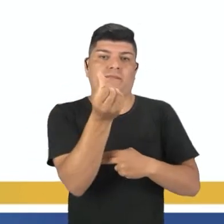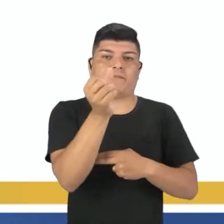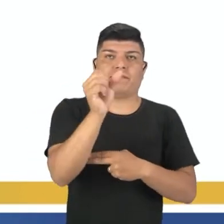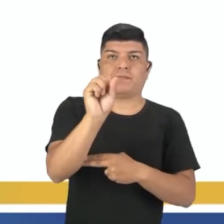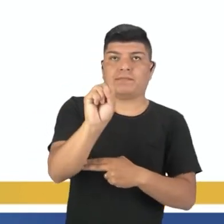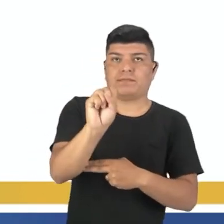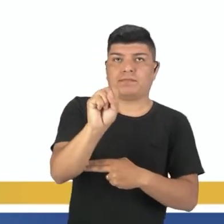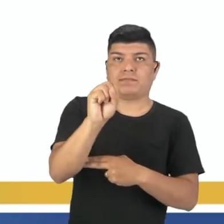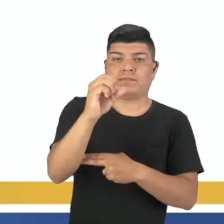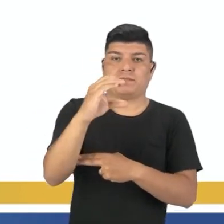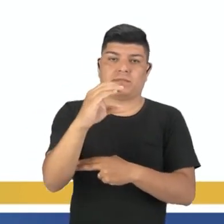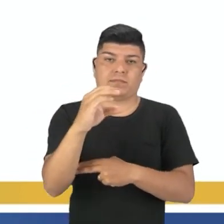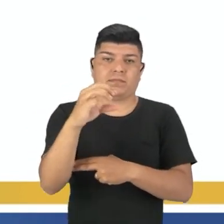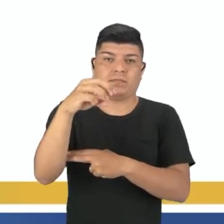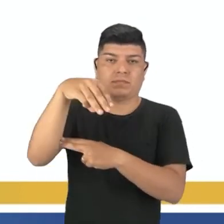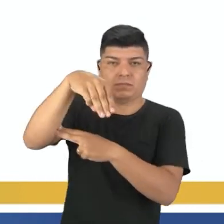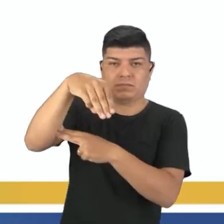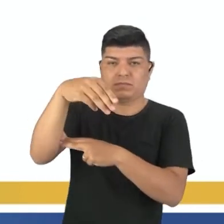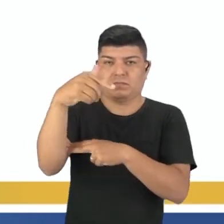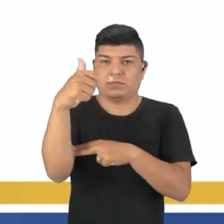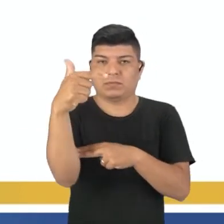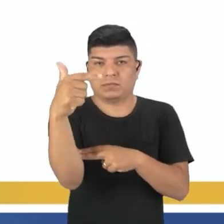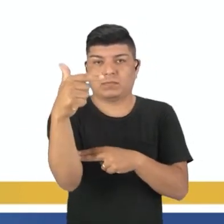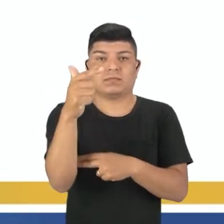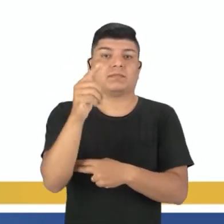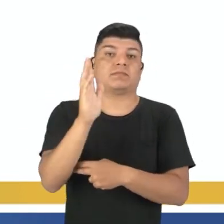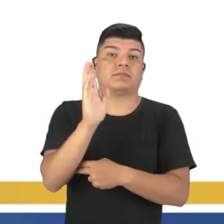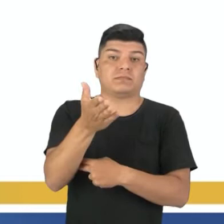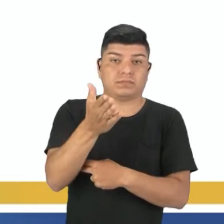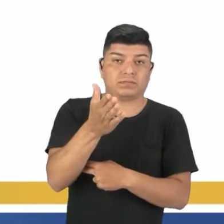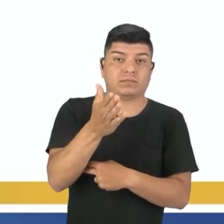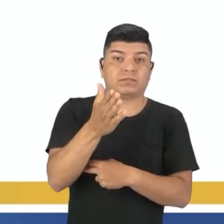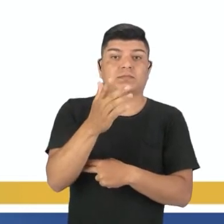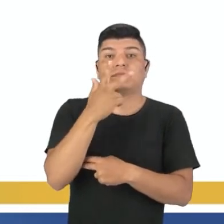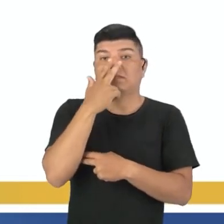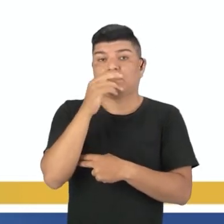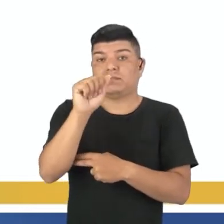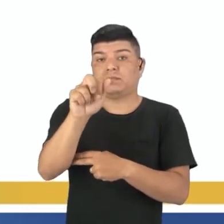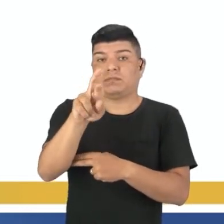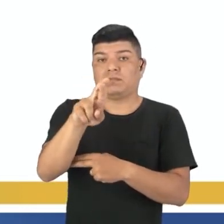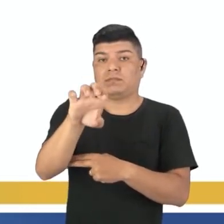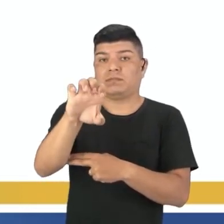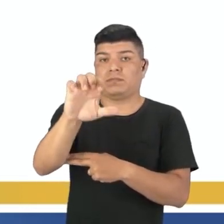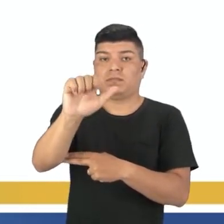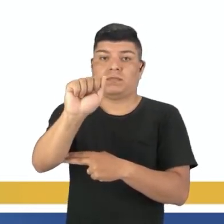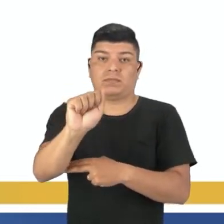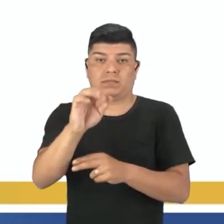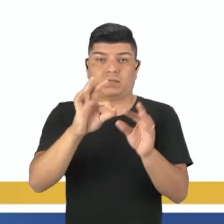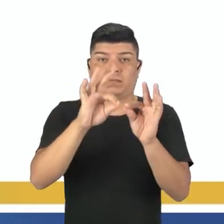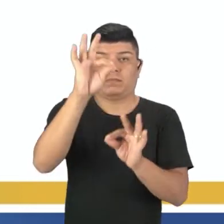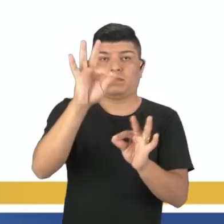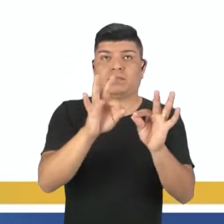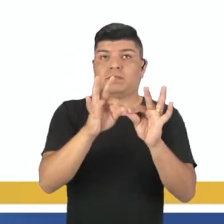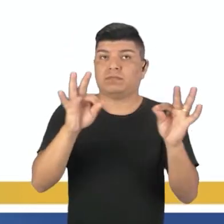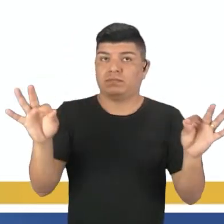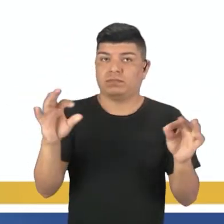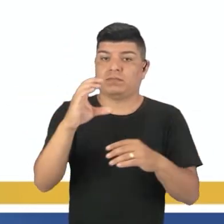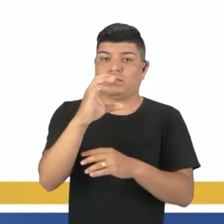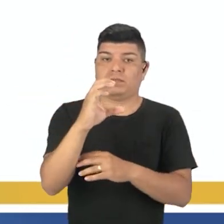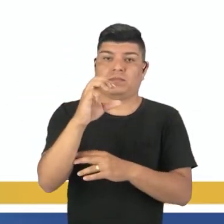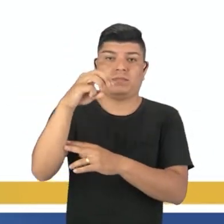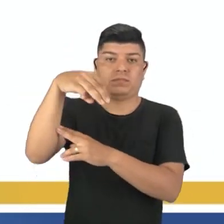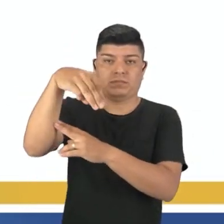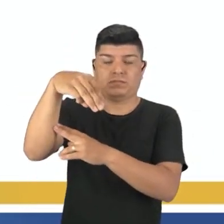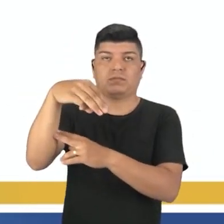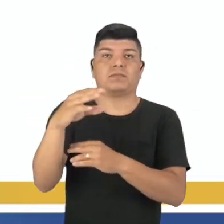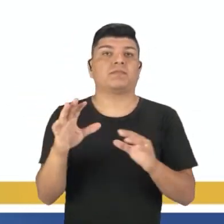373,68 centímetros quadrados, já que nós estamos falando de área, né? E a unidade de medida aqui no caso é o centímetro.